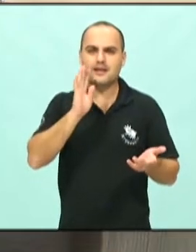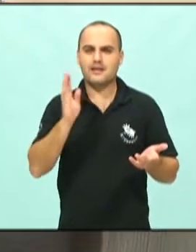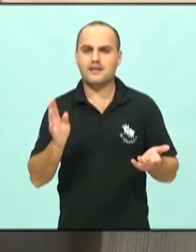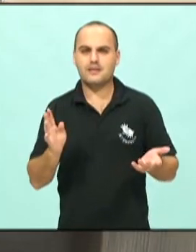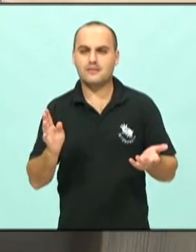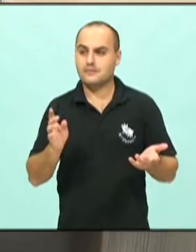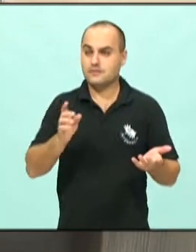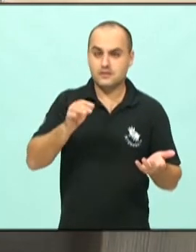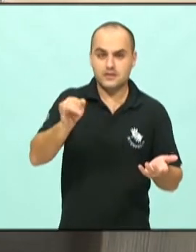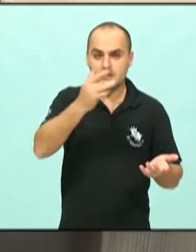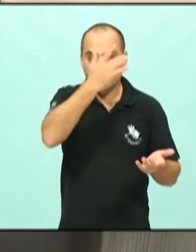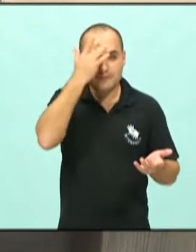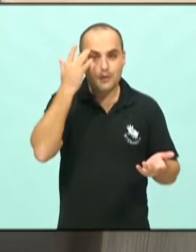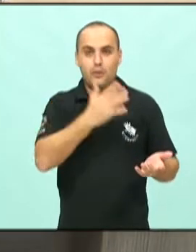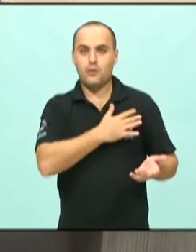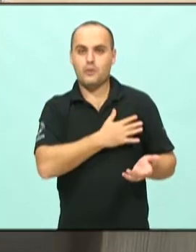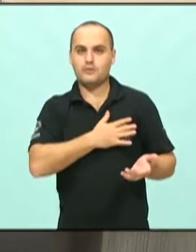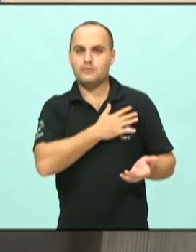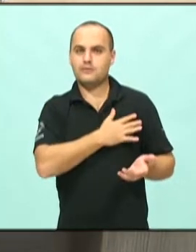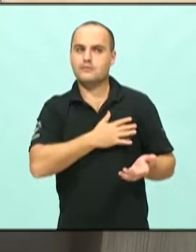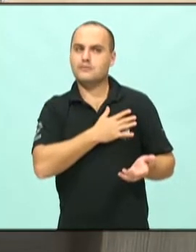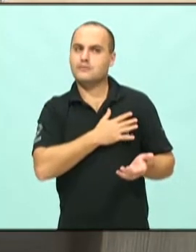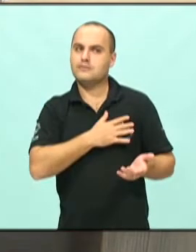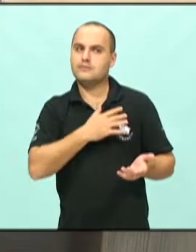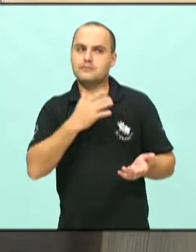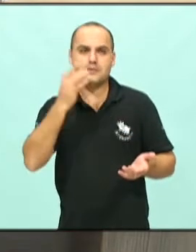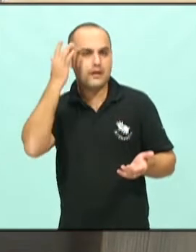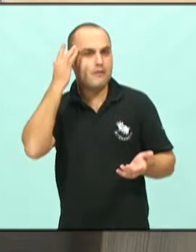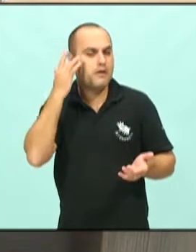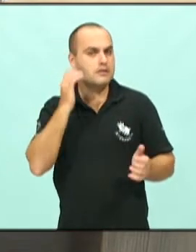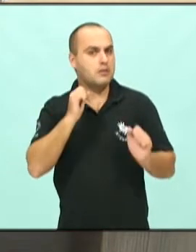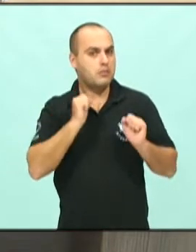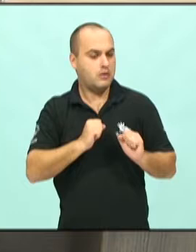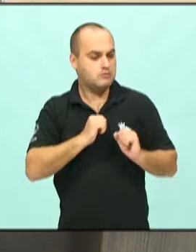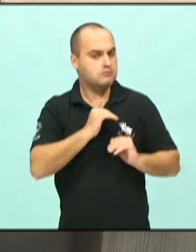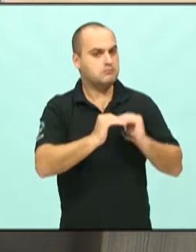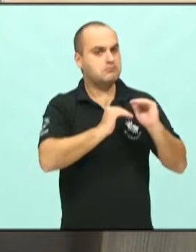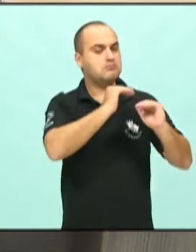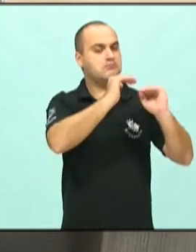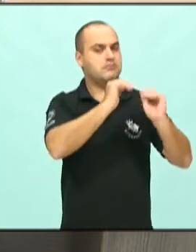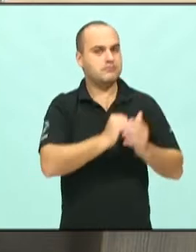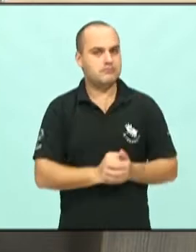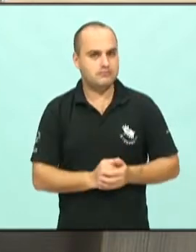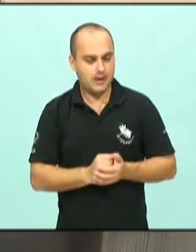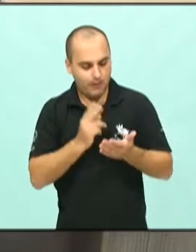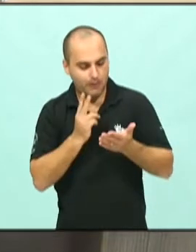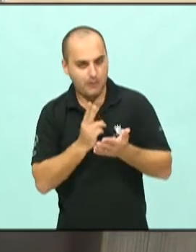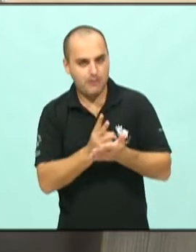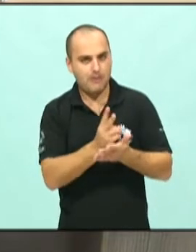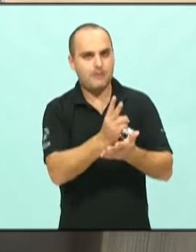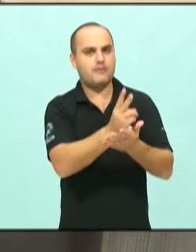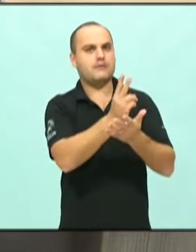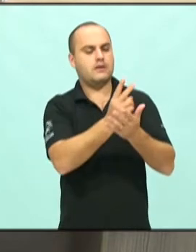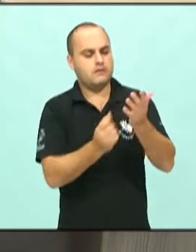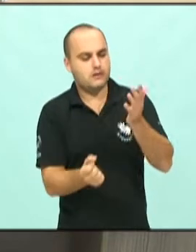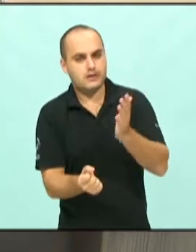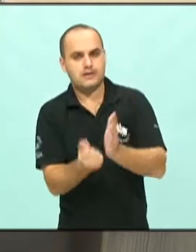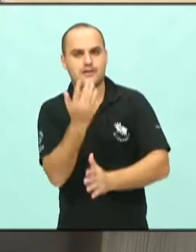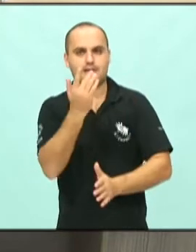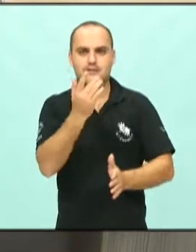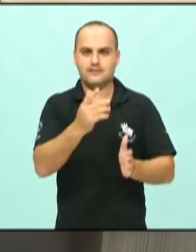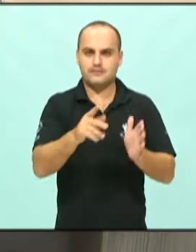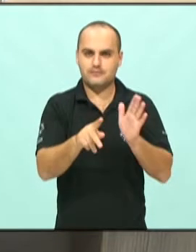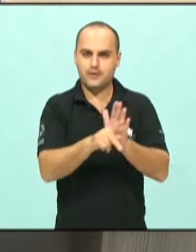se gostaram dessa maneira, eu acho que existe um potencial de trabalhar isso, né? Então continuei fazendo letras para